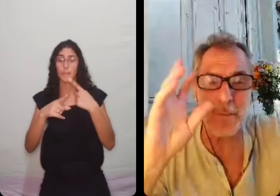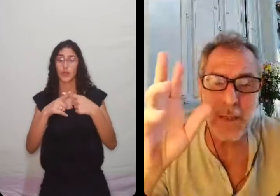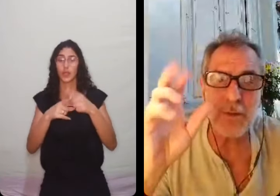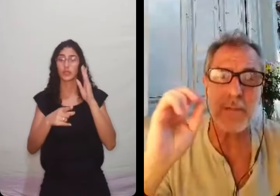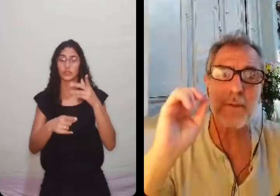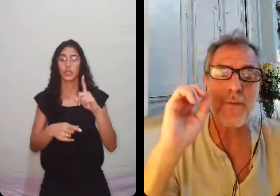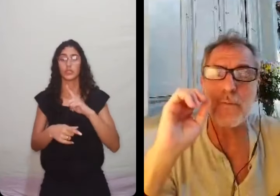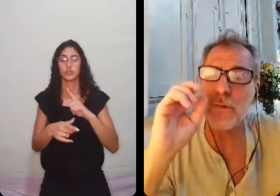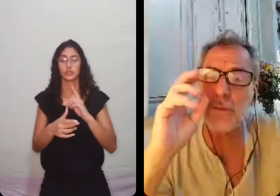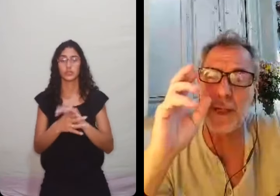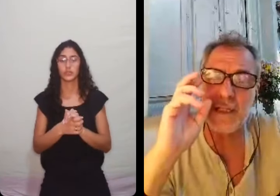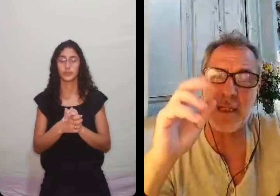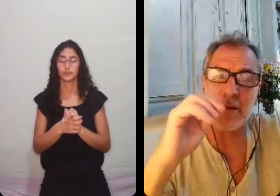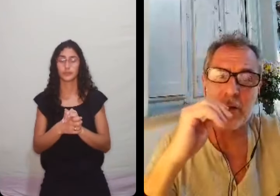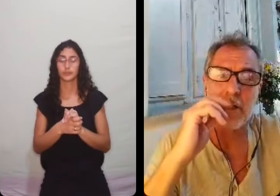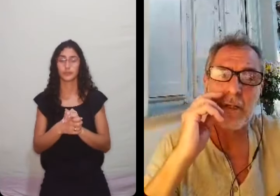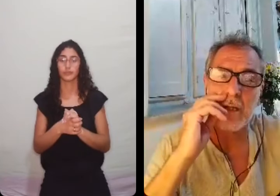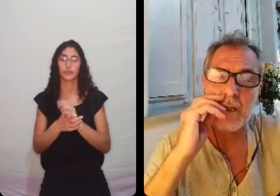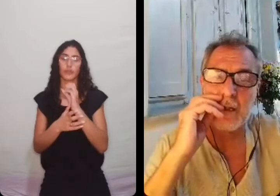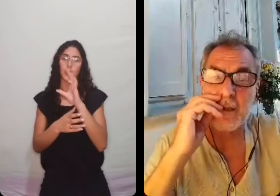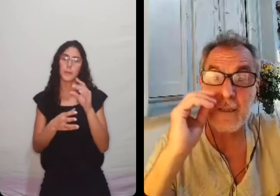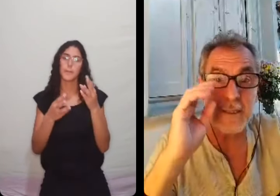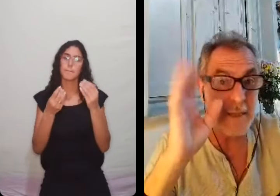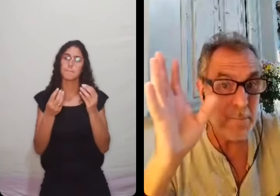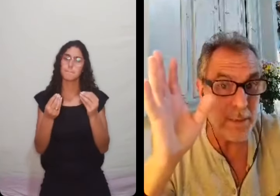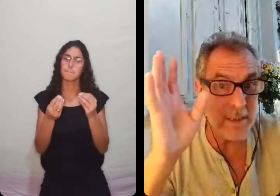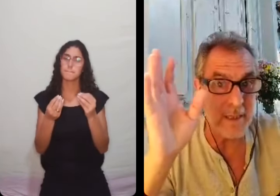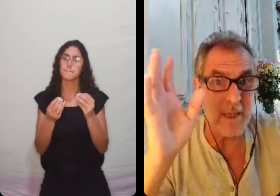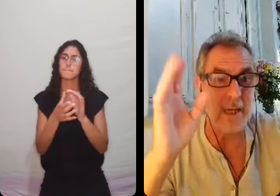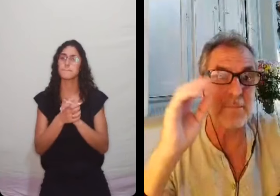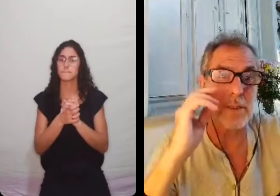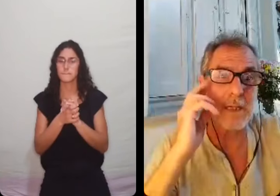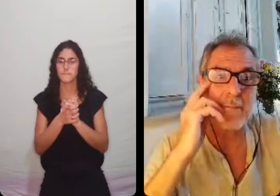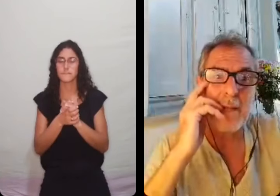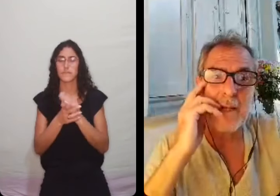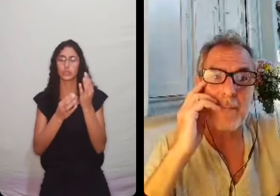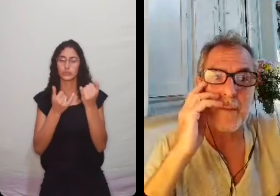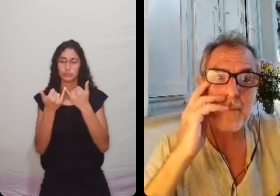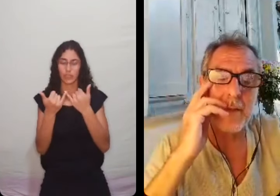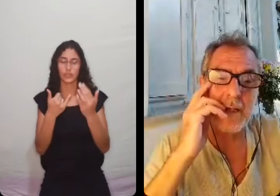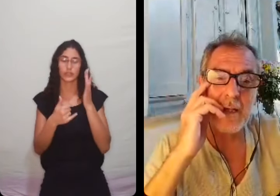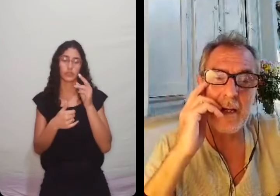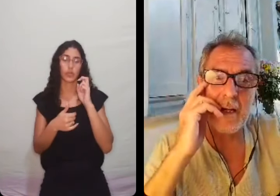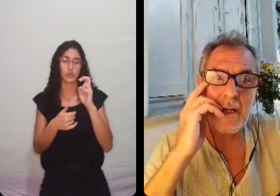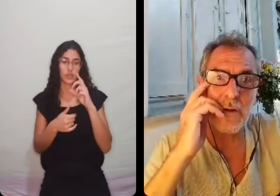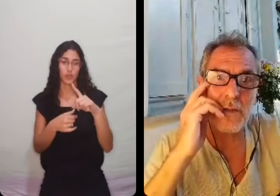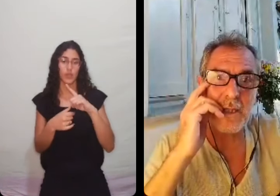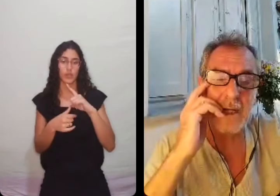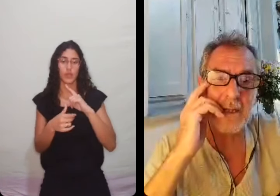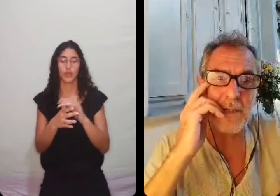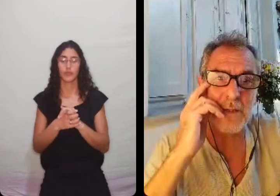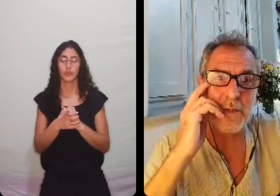né? E o procedimento sempre foi muito parecido, simples, se você quer. Porque a coisa de fazer um